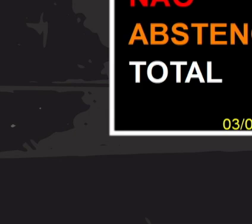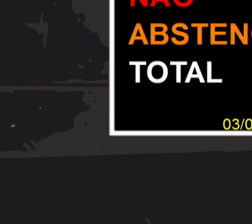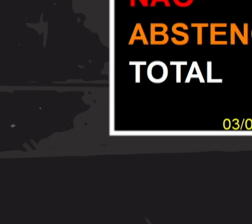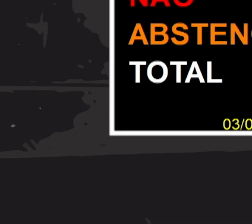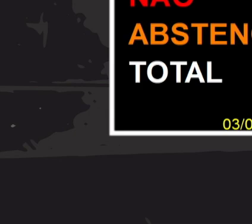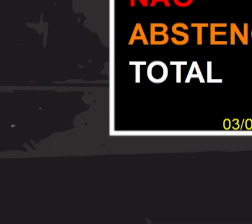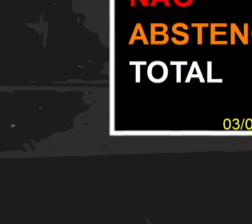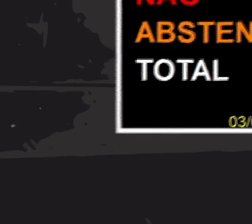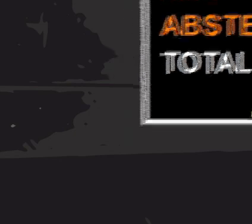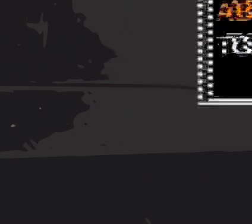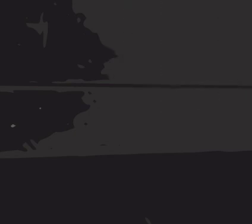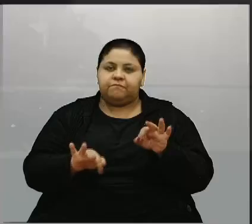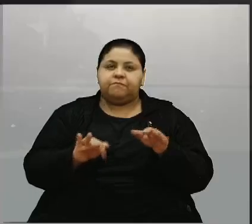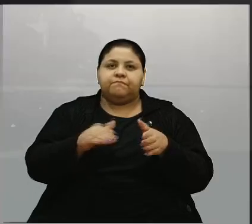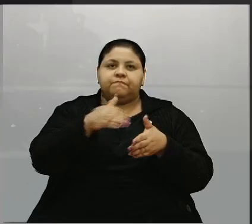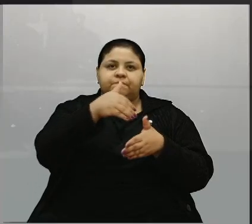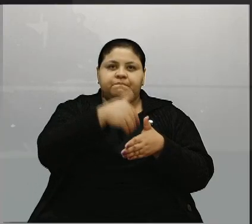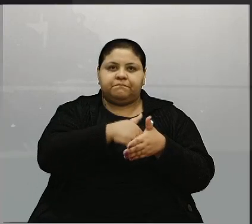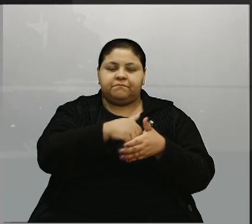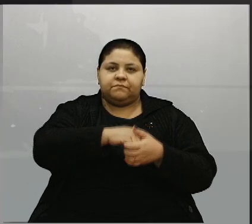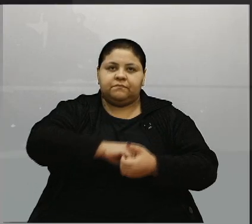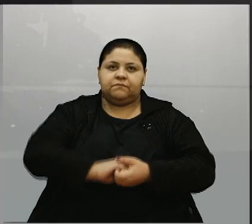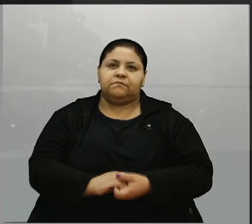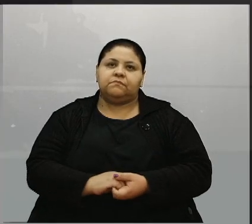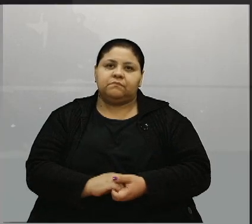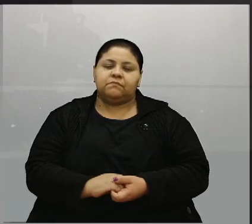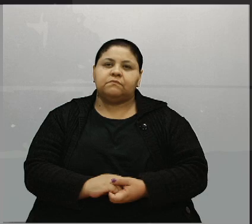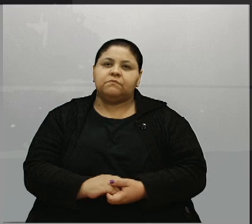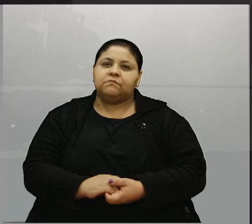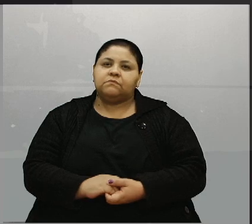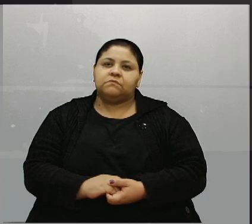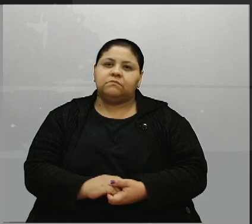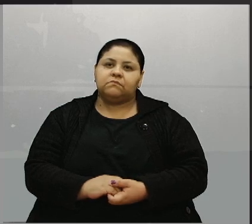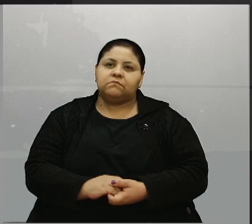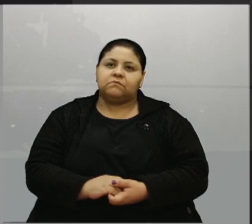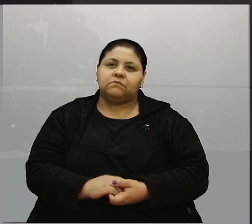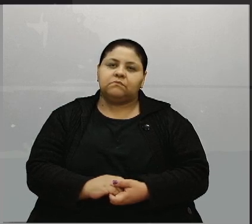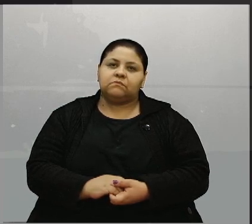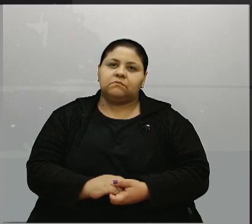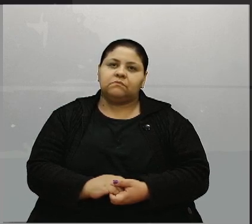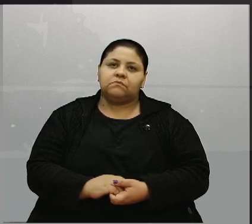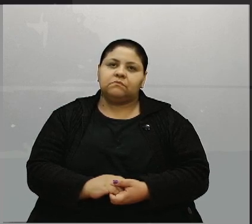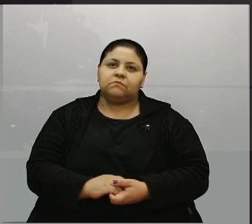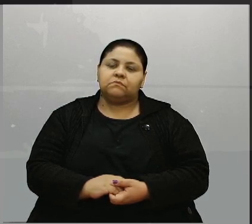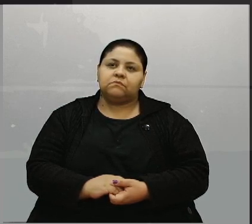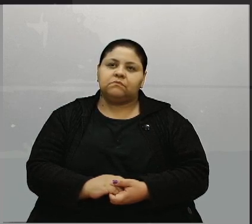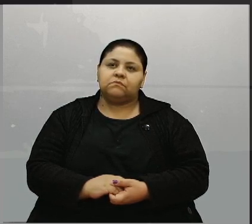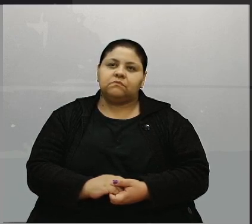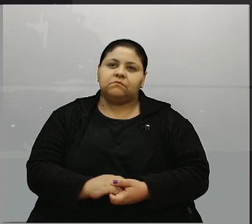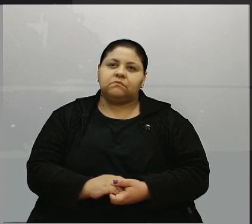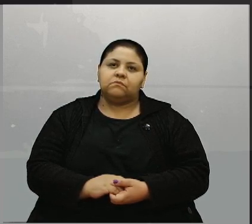Encerrado o registro dos votos, encerrada a votação.